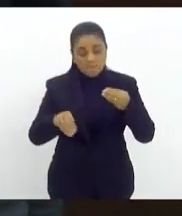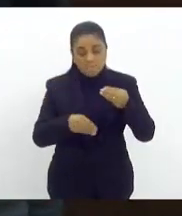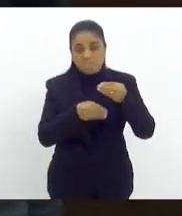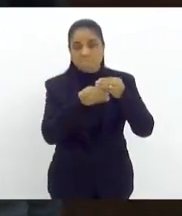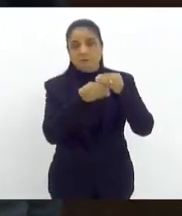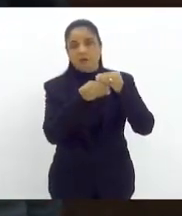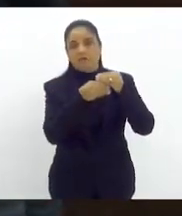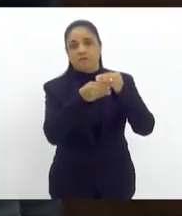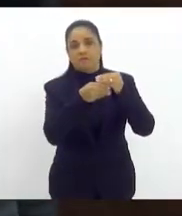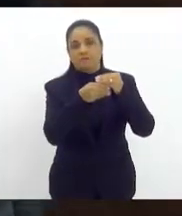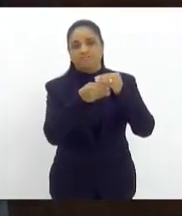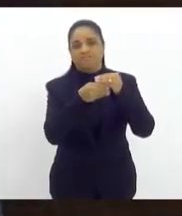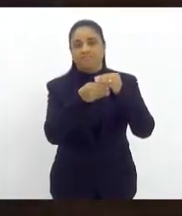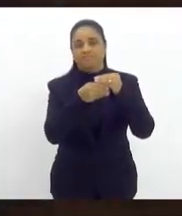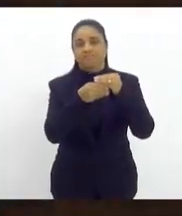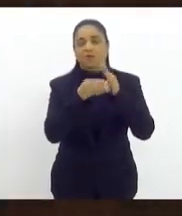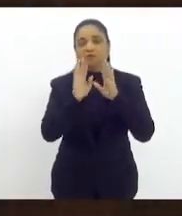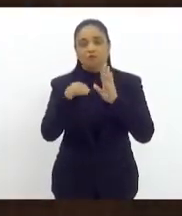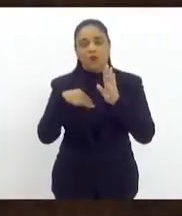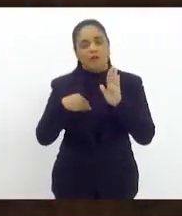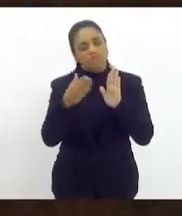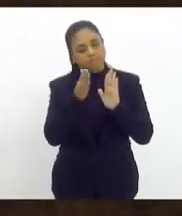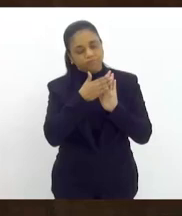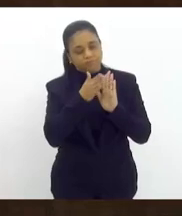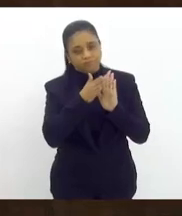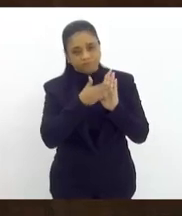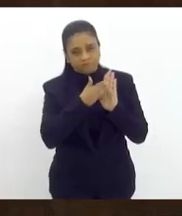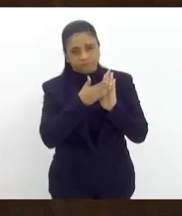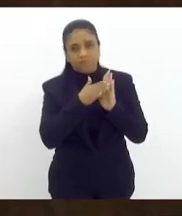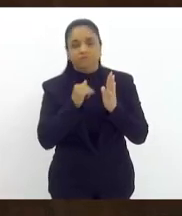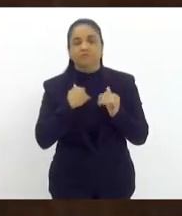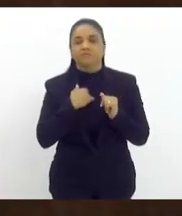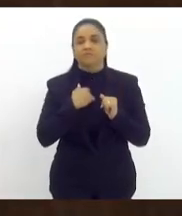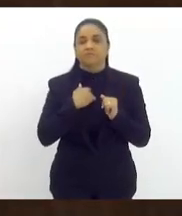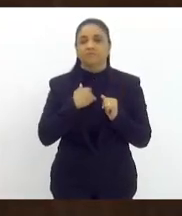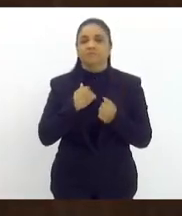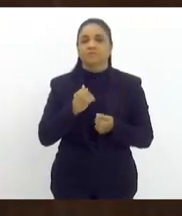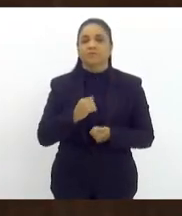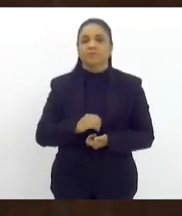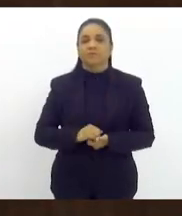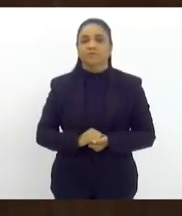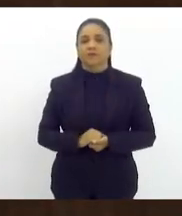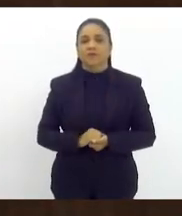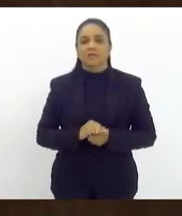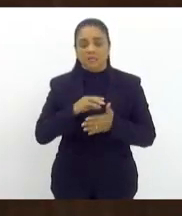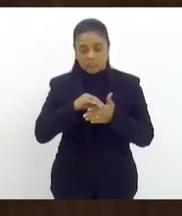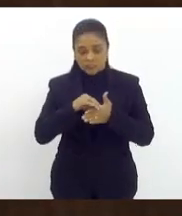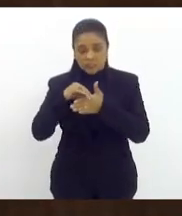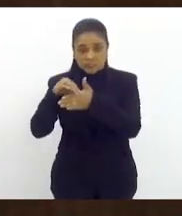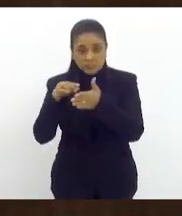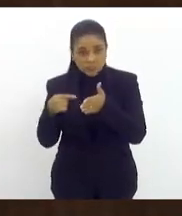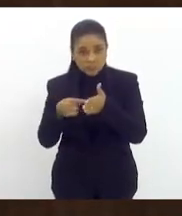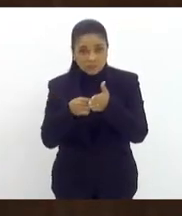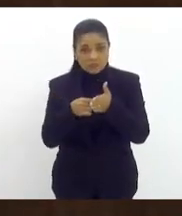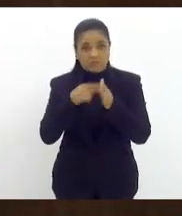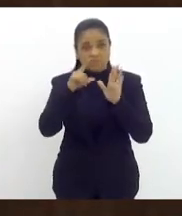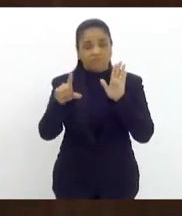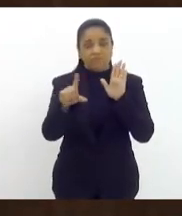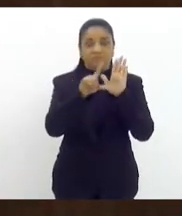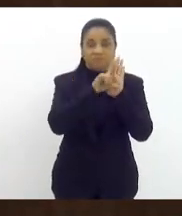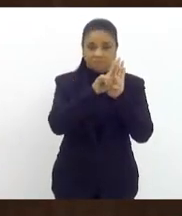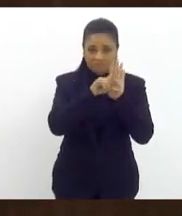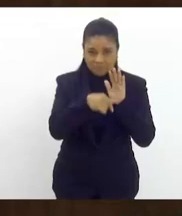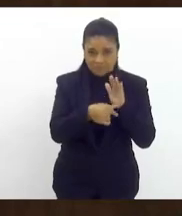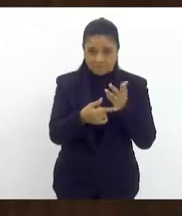impositiva, que eu já até fiz a proposição aqui, de uma indicação legislativa. E tantas outras